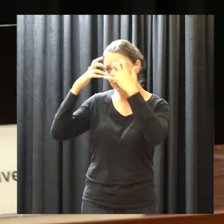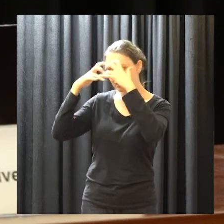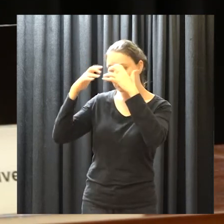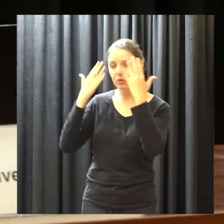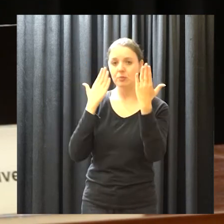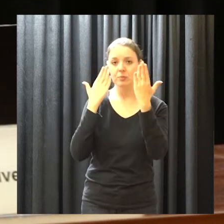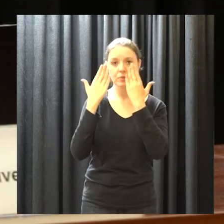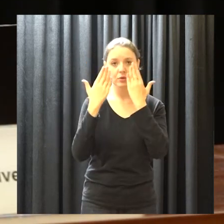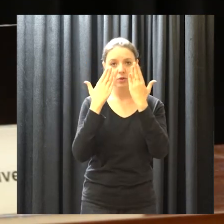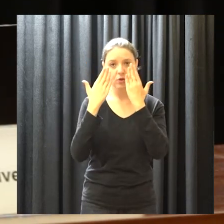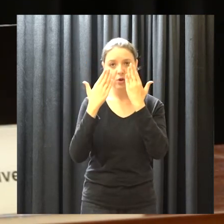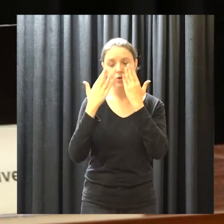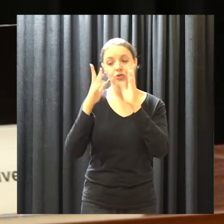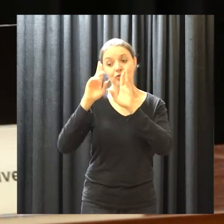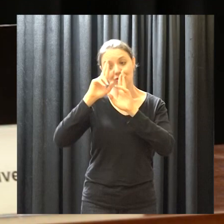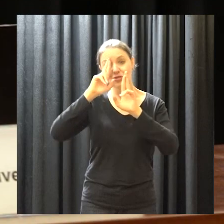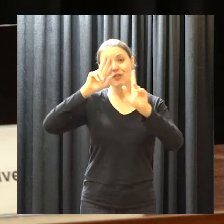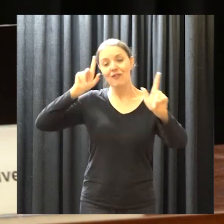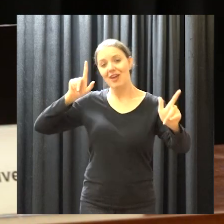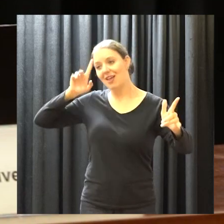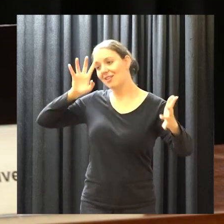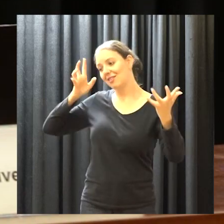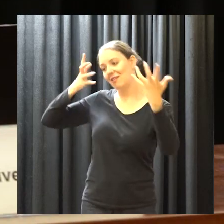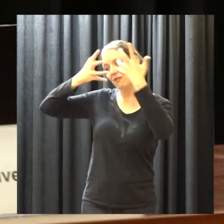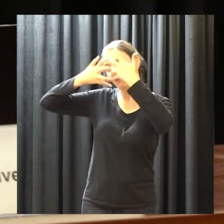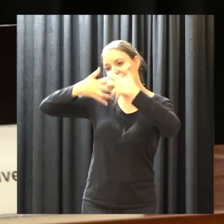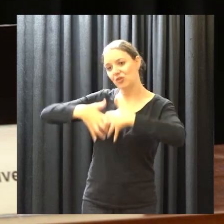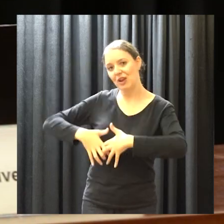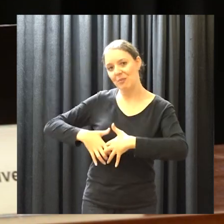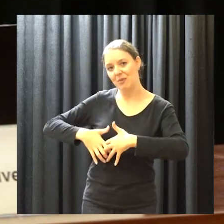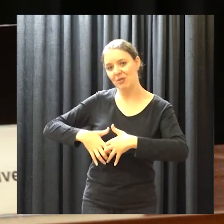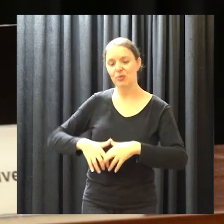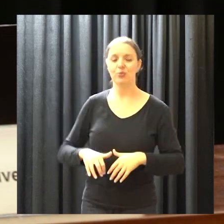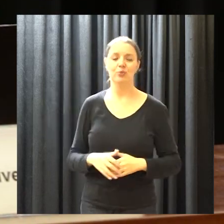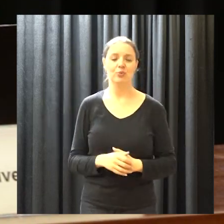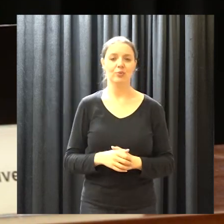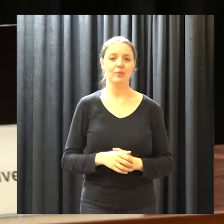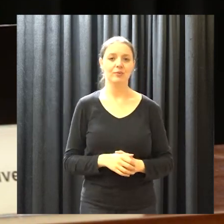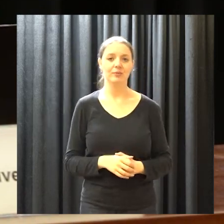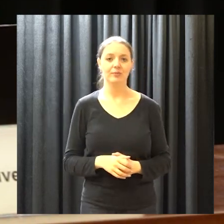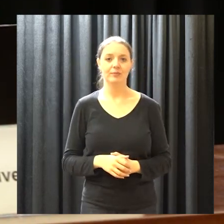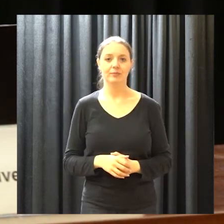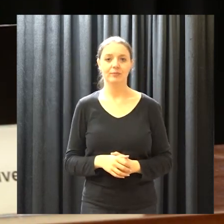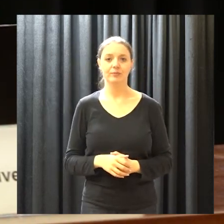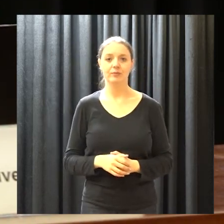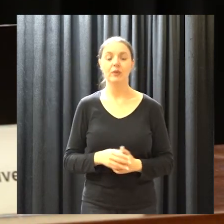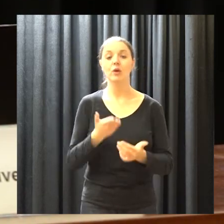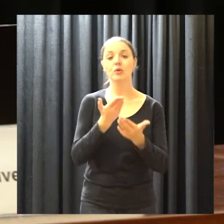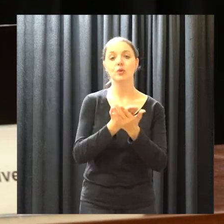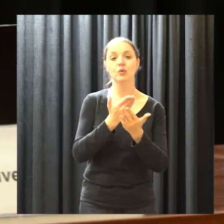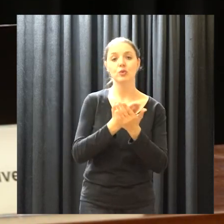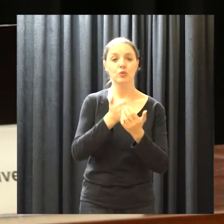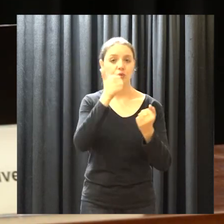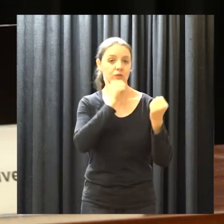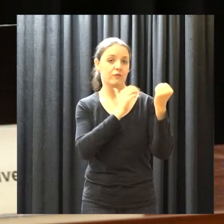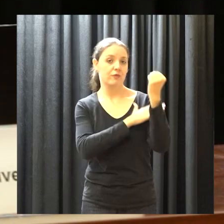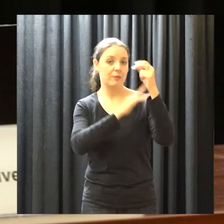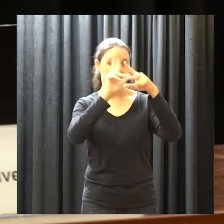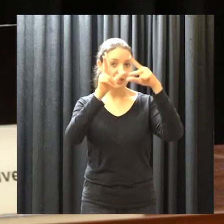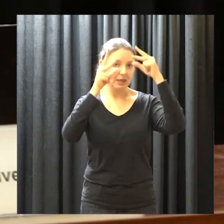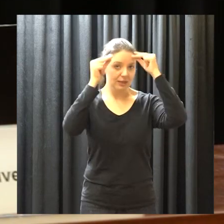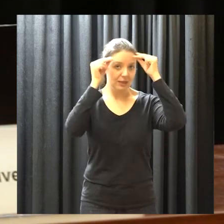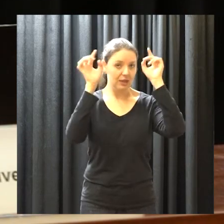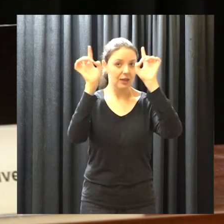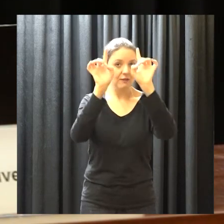neuropsicológico diferente do que é instituído como norma. Os estudos feministas da deficiência